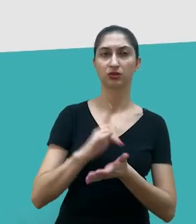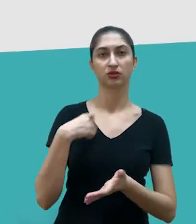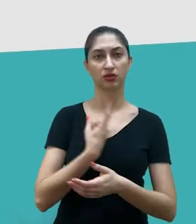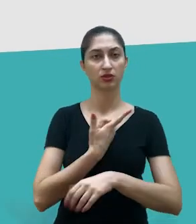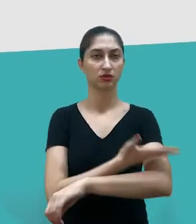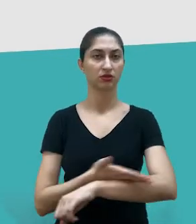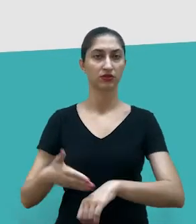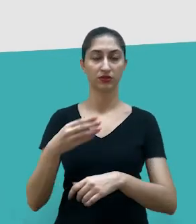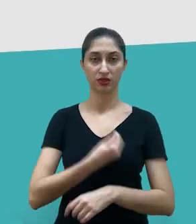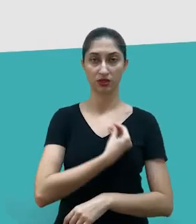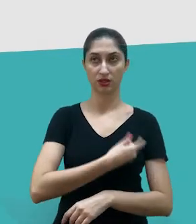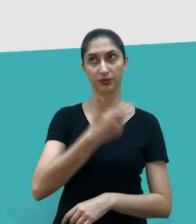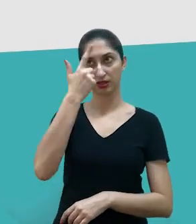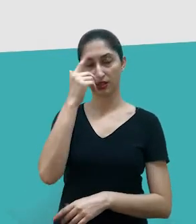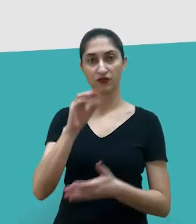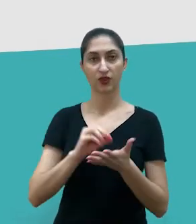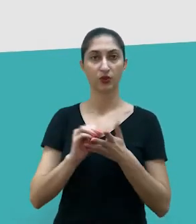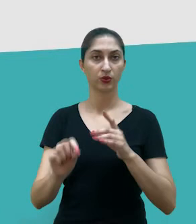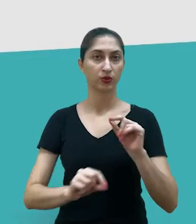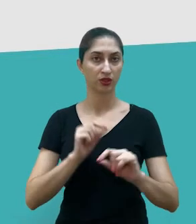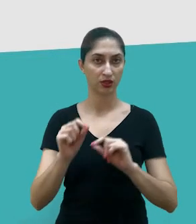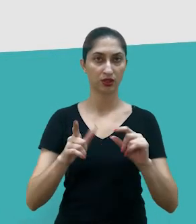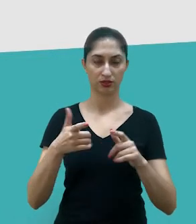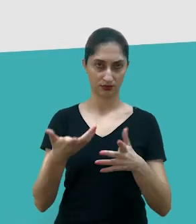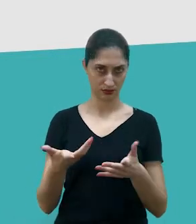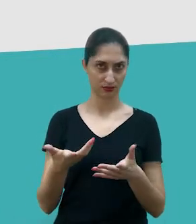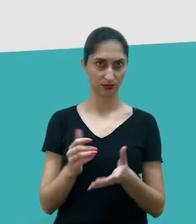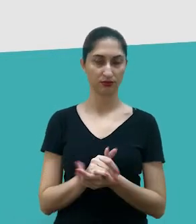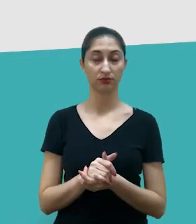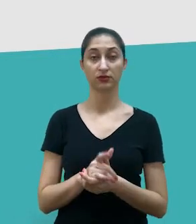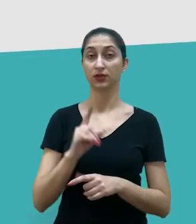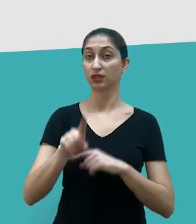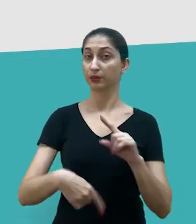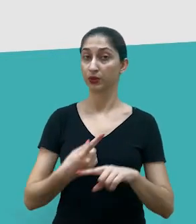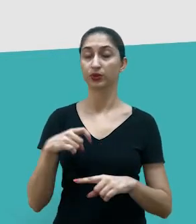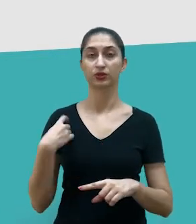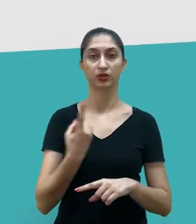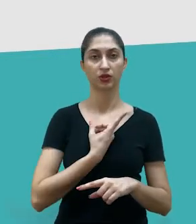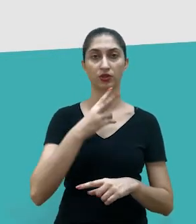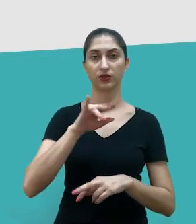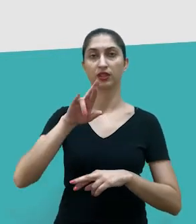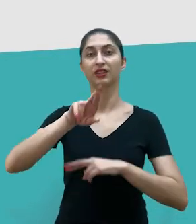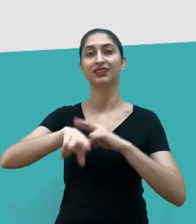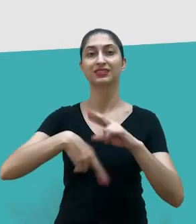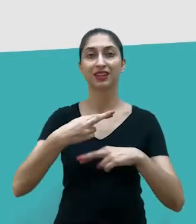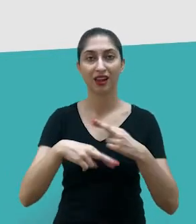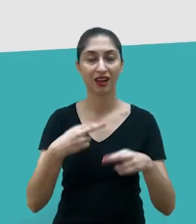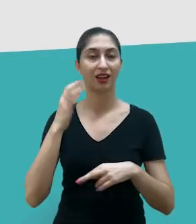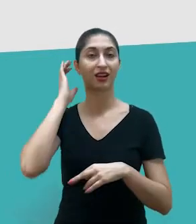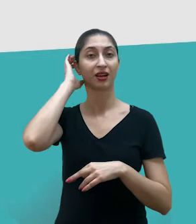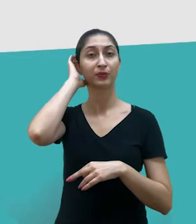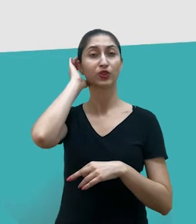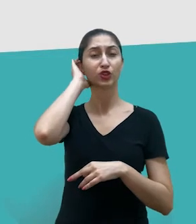e repensar aquilo que está faltando no nosso guarda-roupa. Na sequência, nós vamos reciclar todas